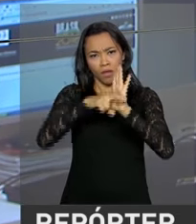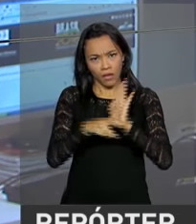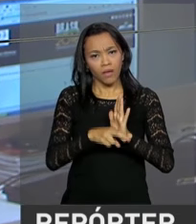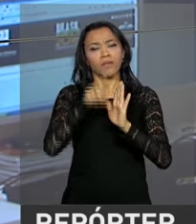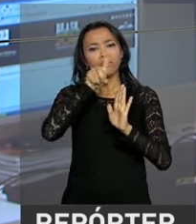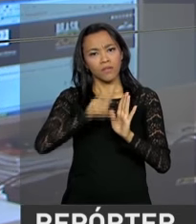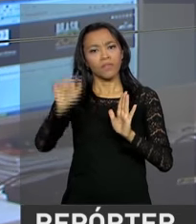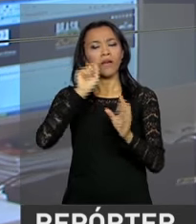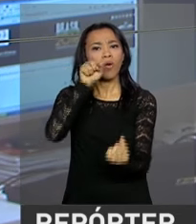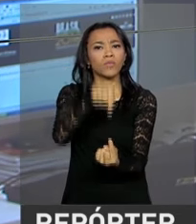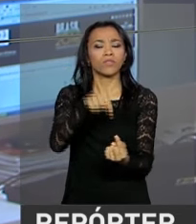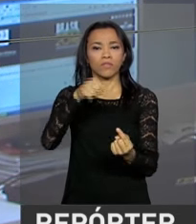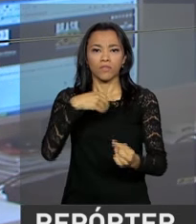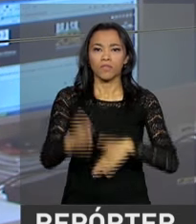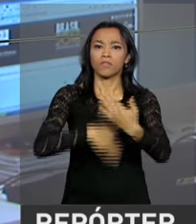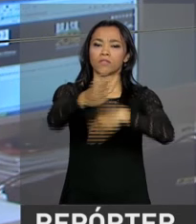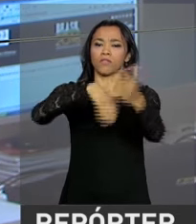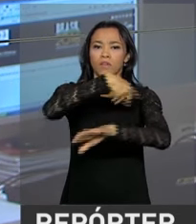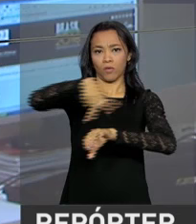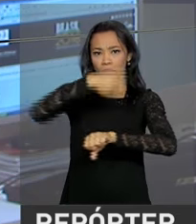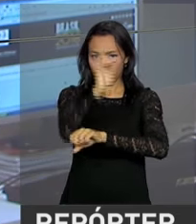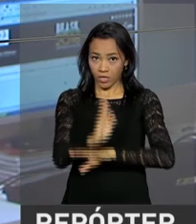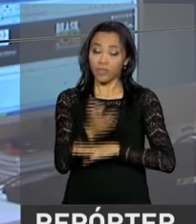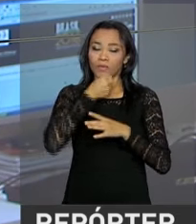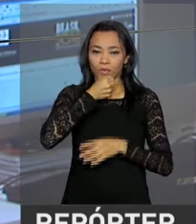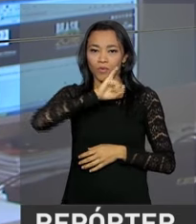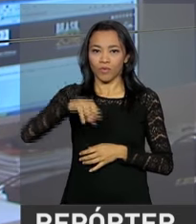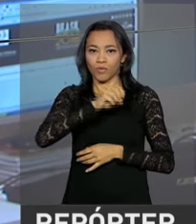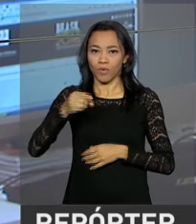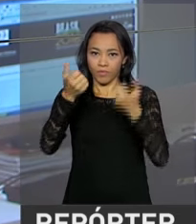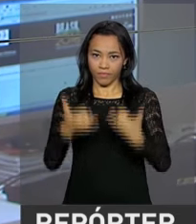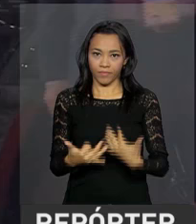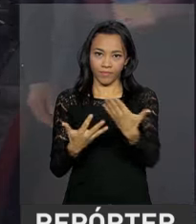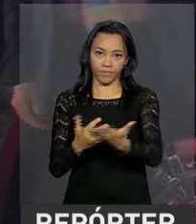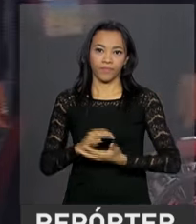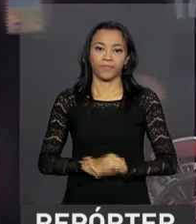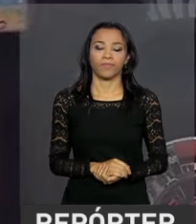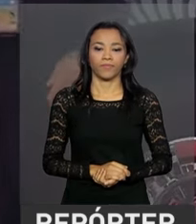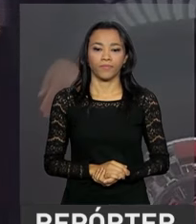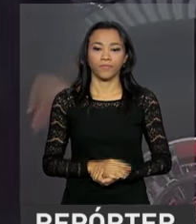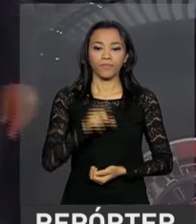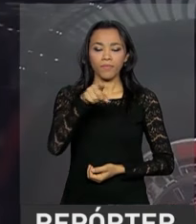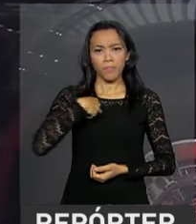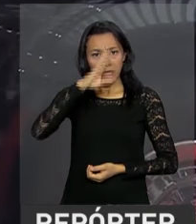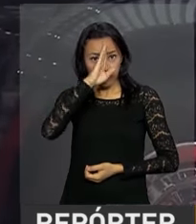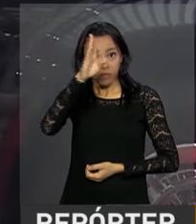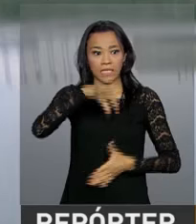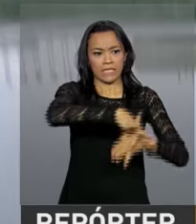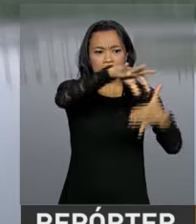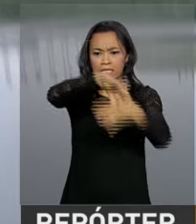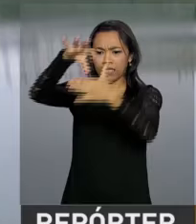que o Brasil volte a crescer, como mostra pra gente o repórter João Pedro Neto. Os principais líderes